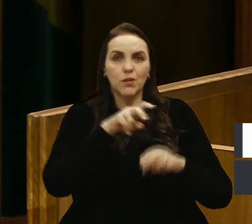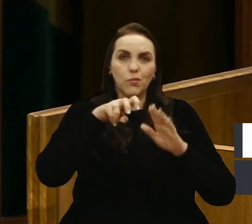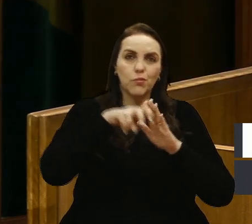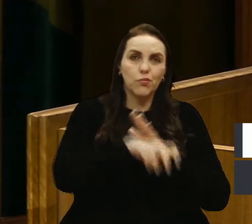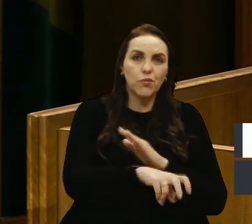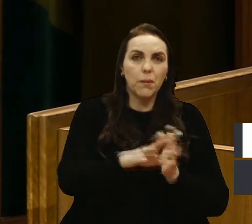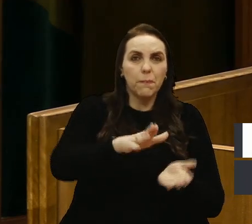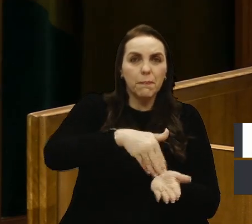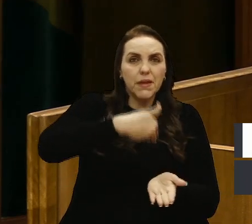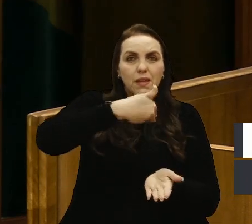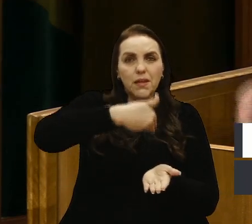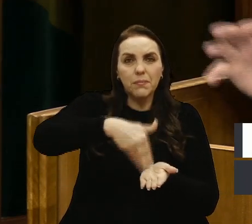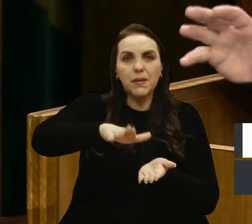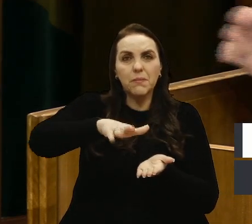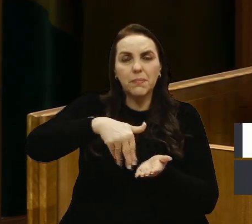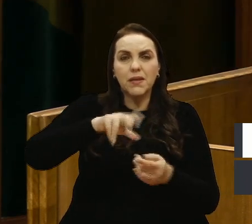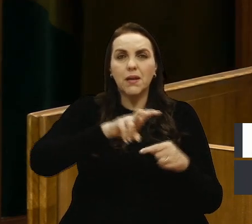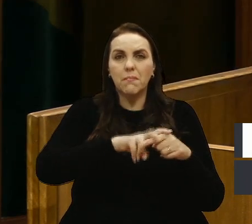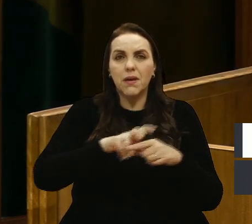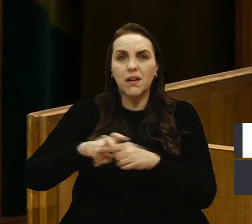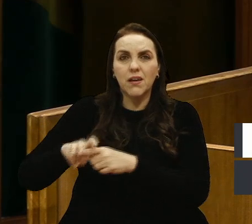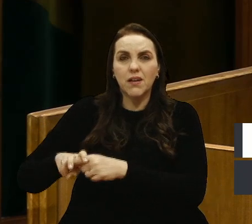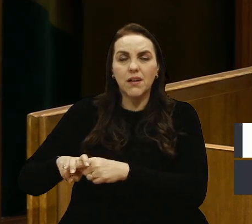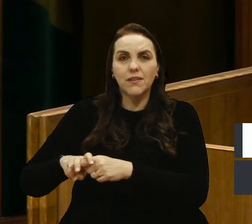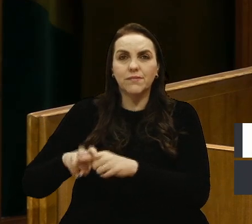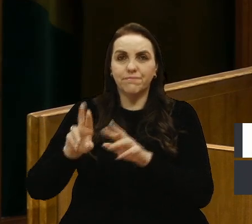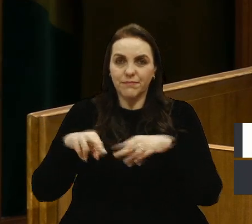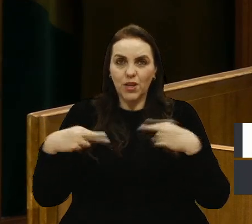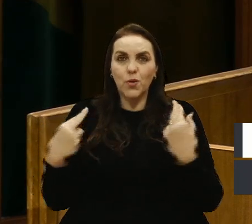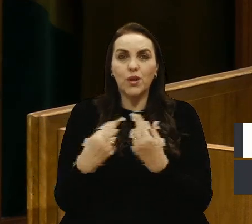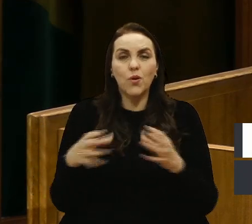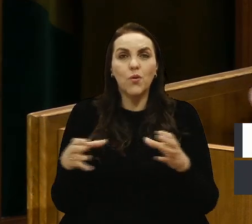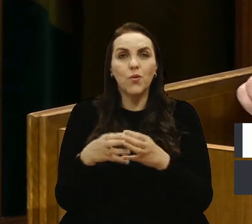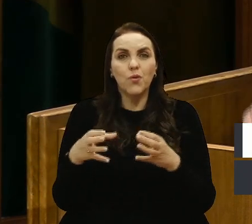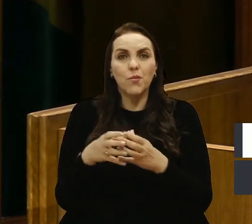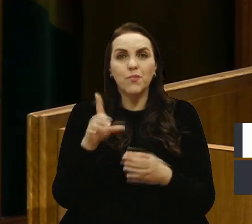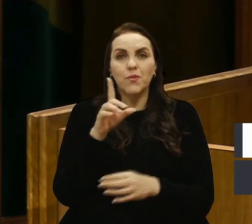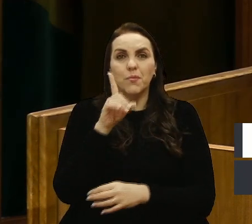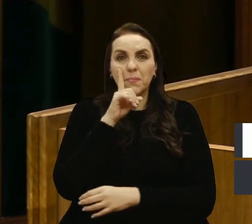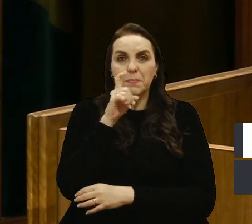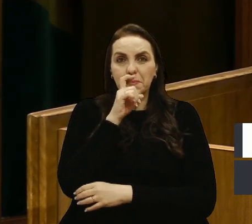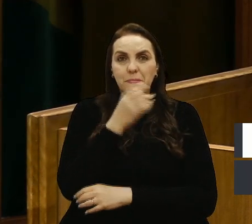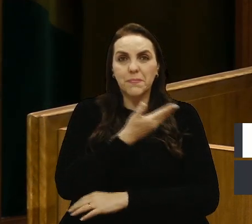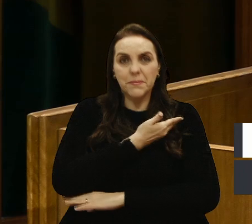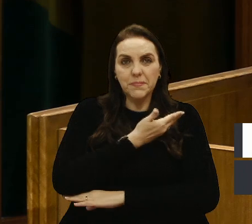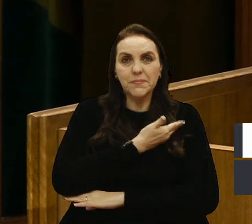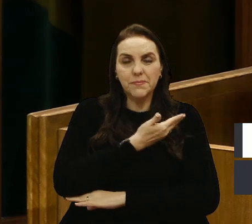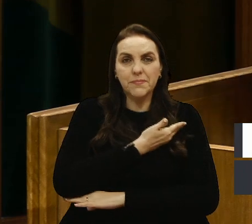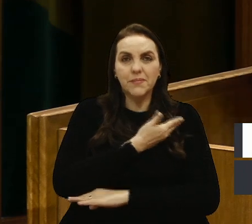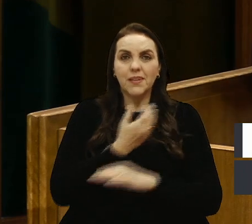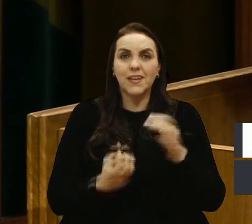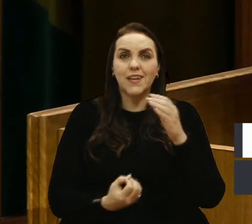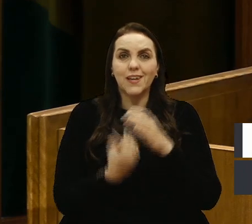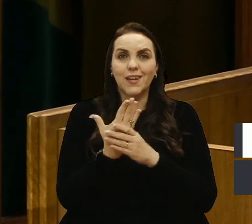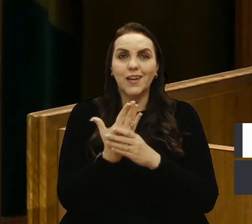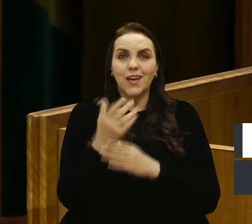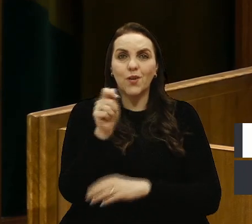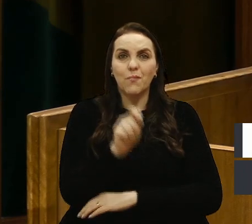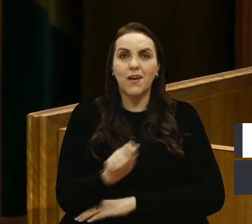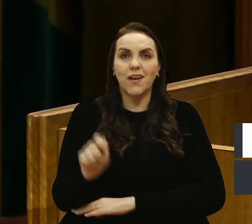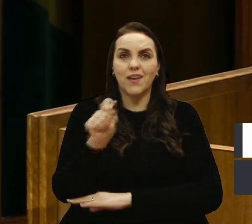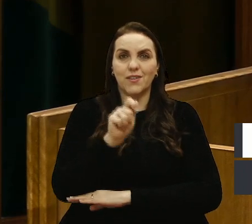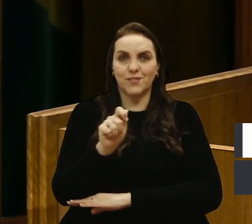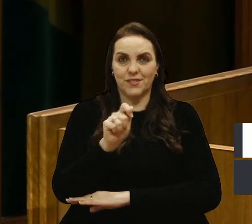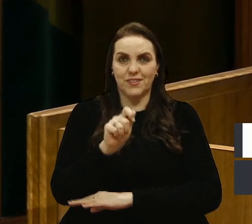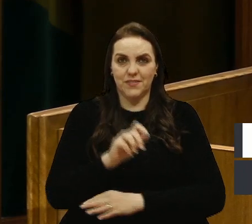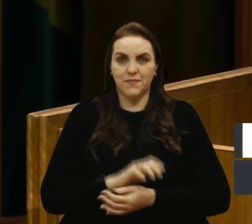banco. Se reuniram aquele grupo de pais e amigos e resolveram criar uma associação.